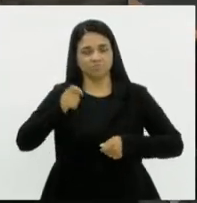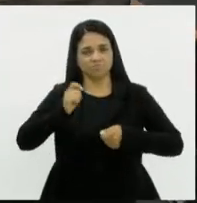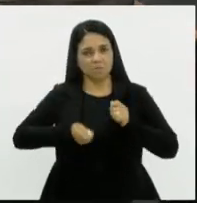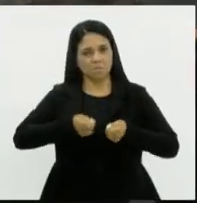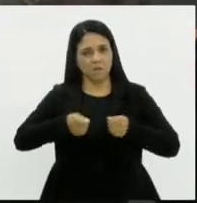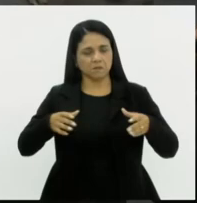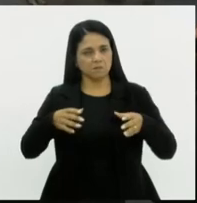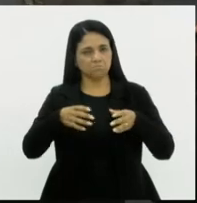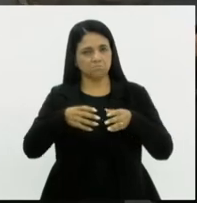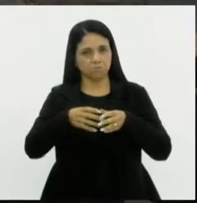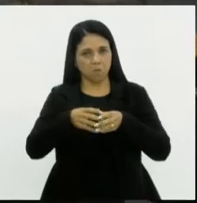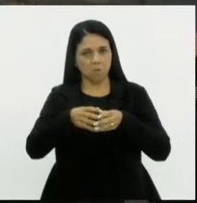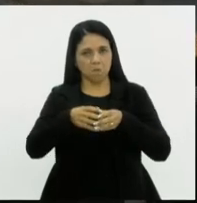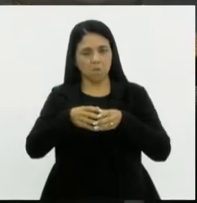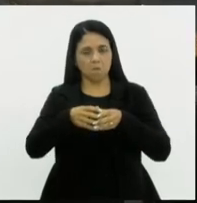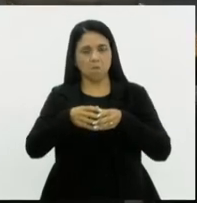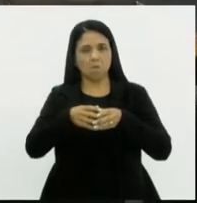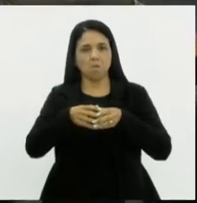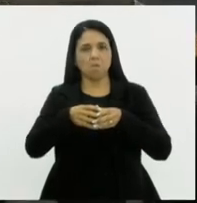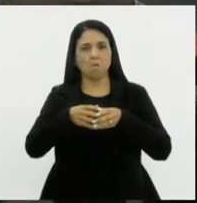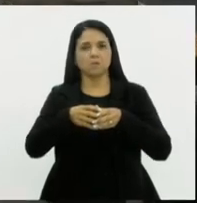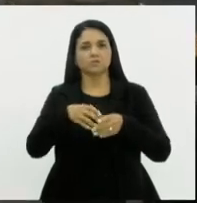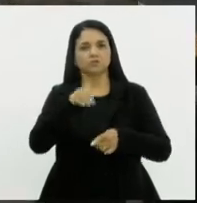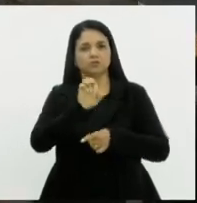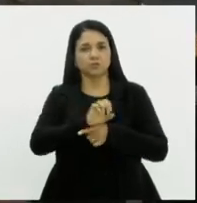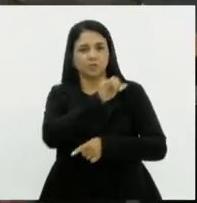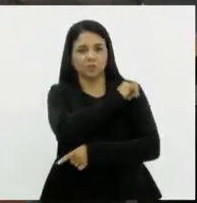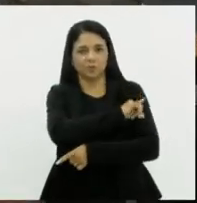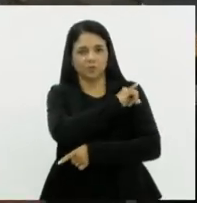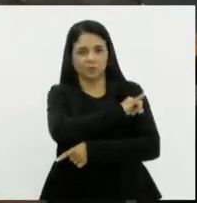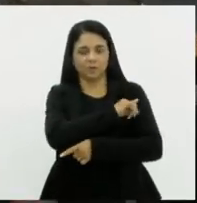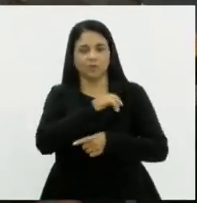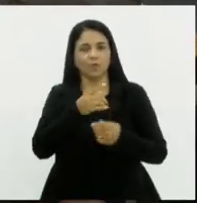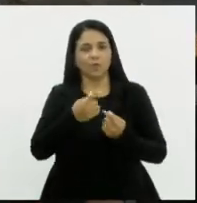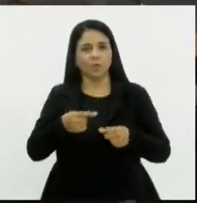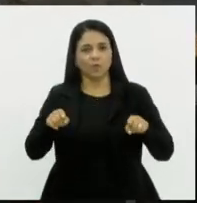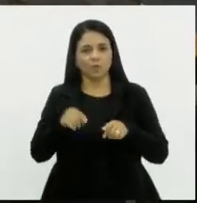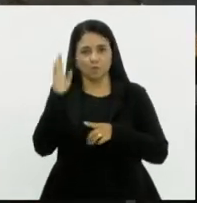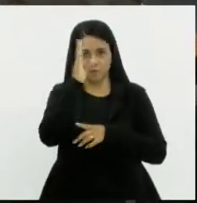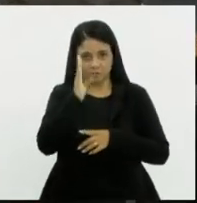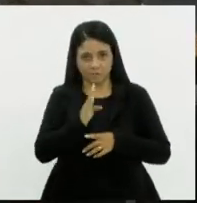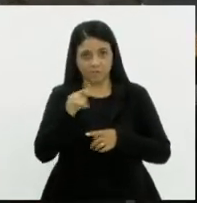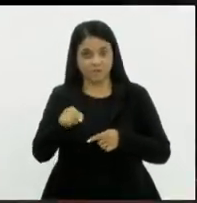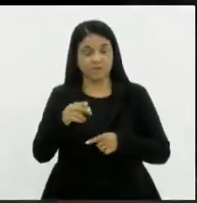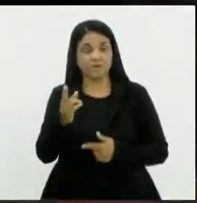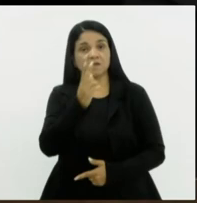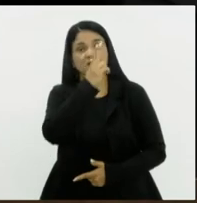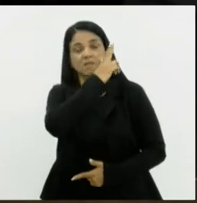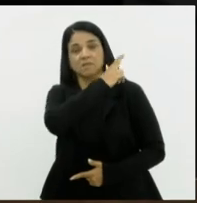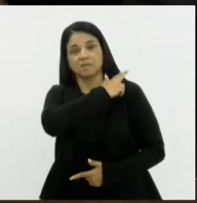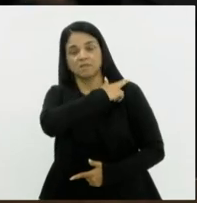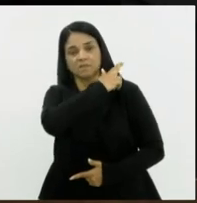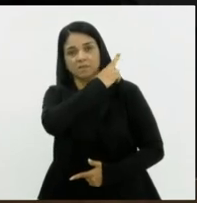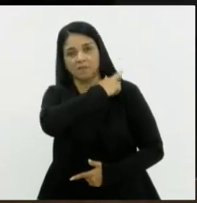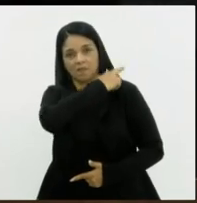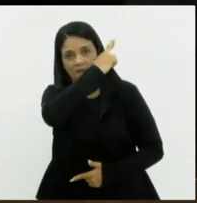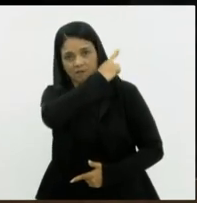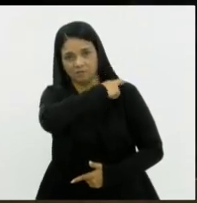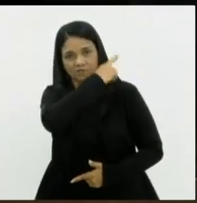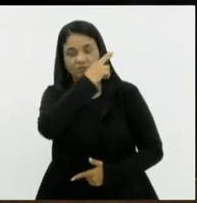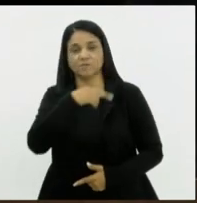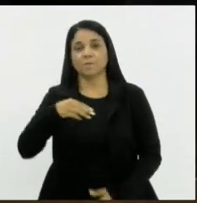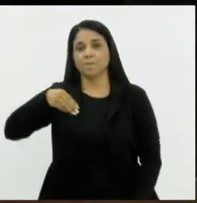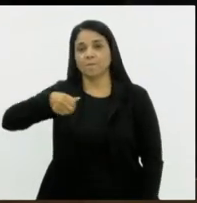Estado, pela banda do Corpo de Bombeiros do Estado do Rio de Janeiro, sob a regência do subtenente Marcelo Ferreira